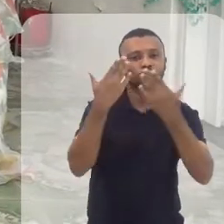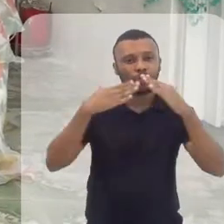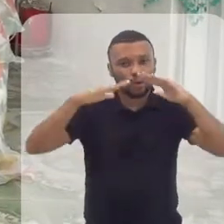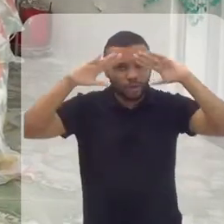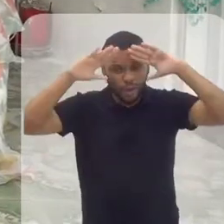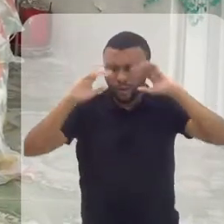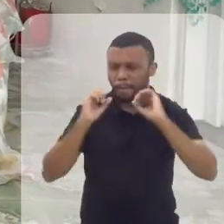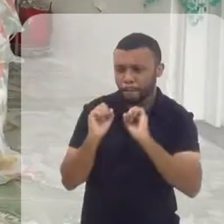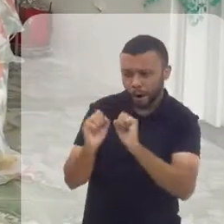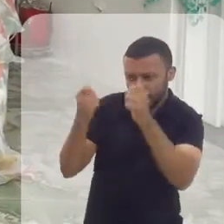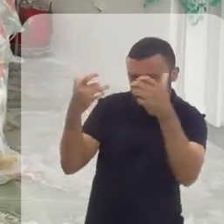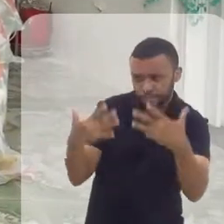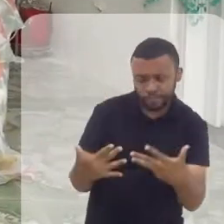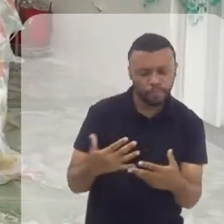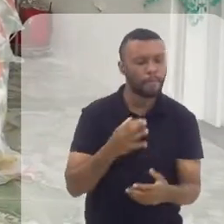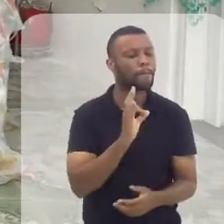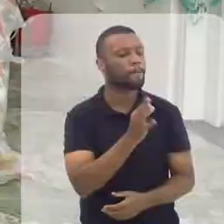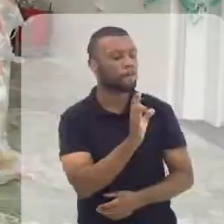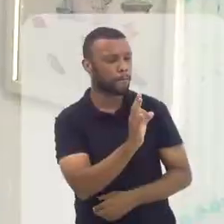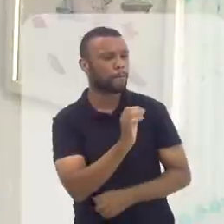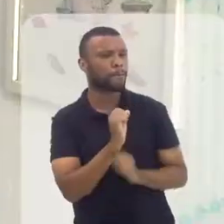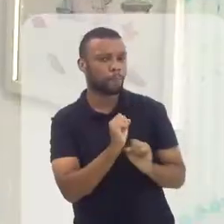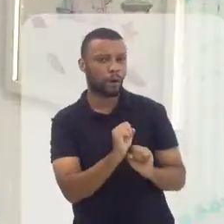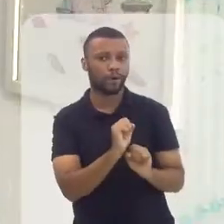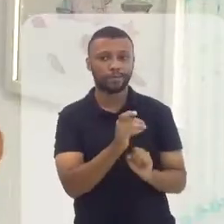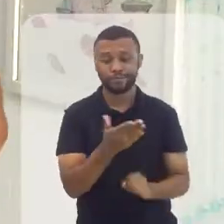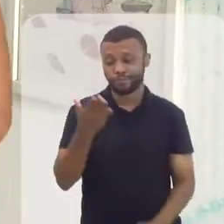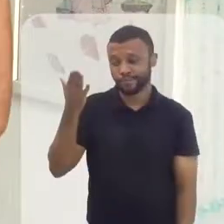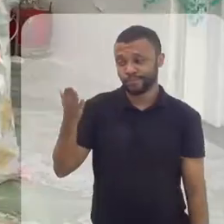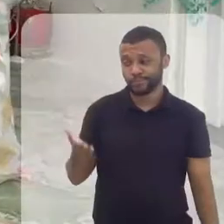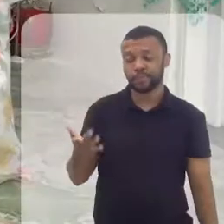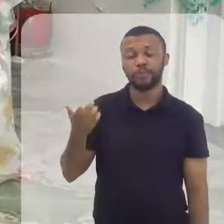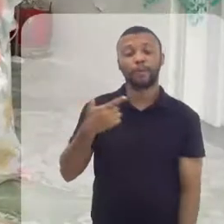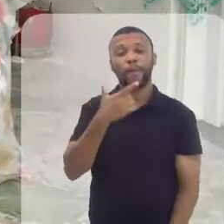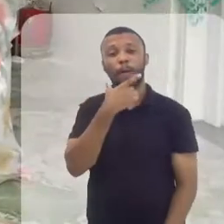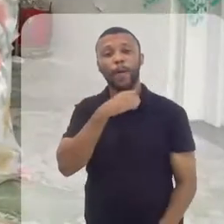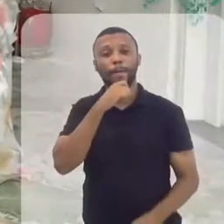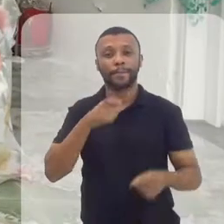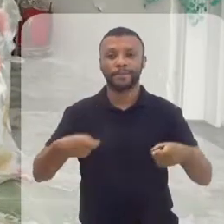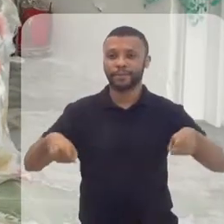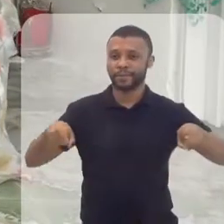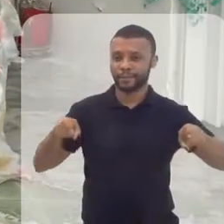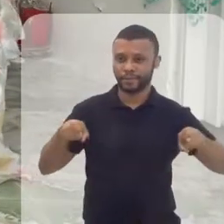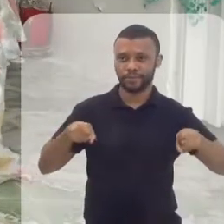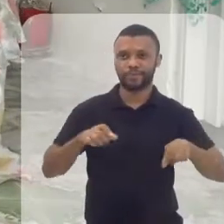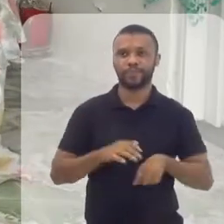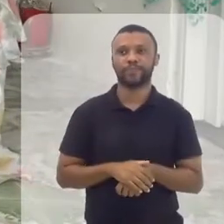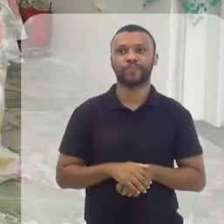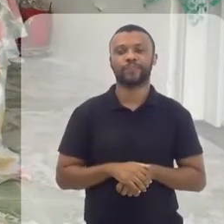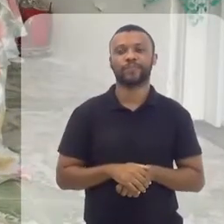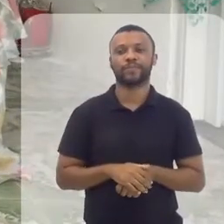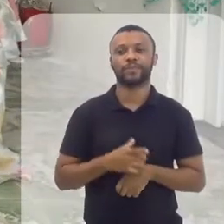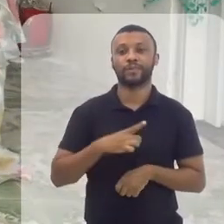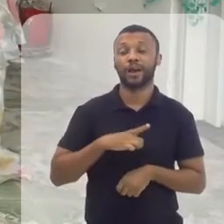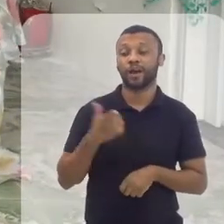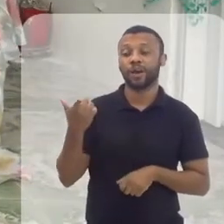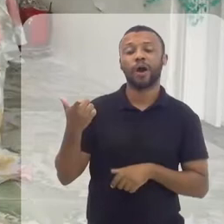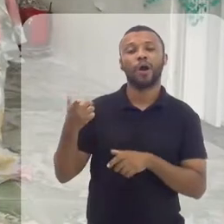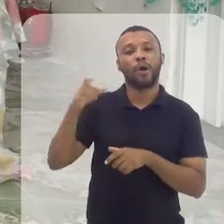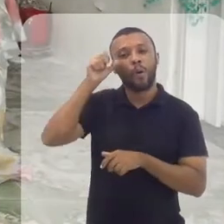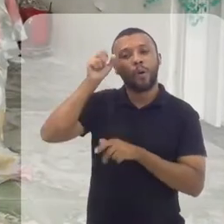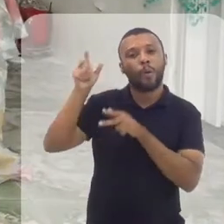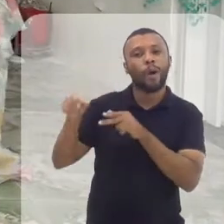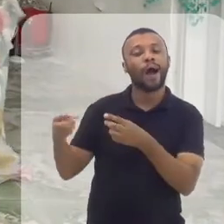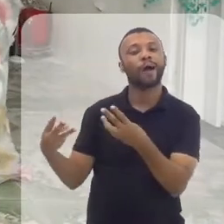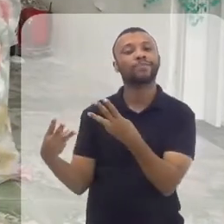seu orixá, pode ser feito aqui? Sim, inclusive nós estamos aqui do lado do meu quarto de santo. Perfeito. Então, de um lado o